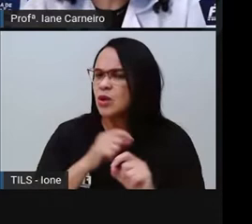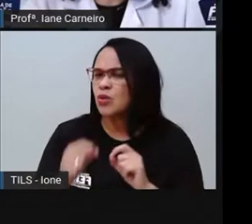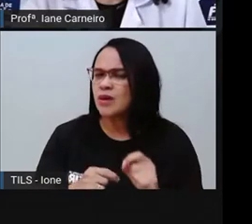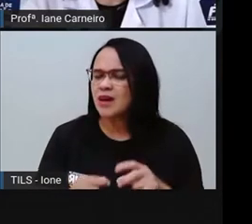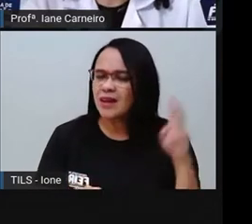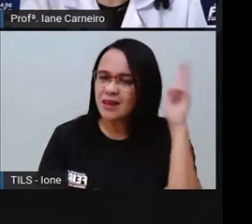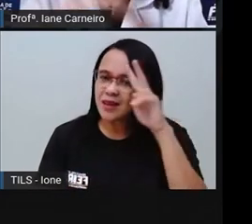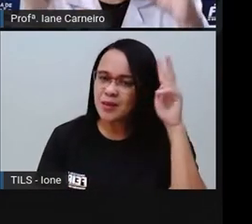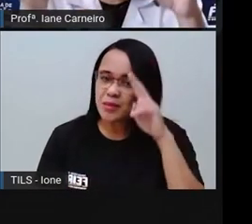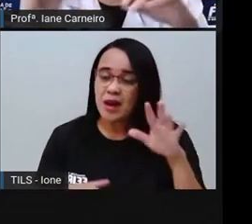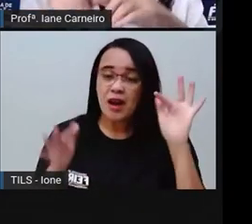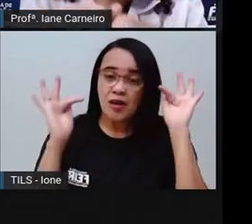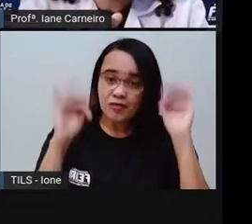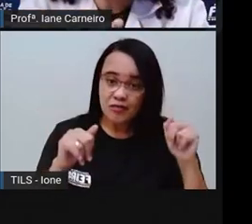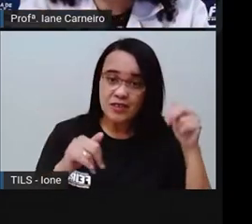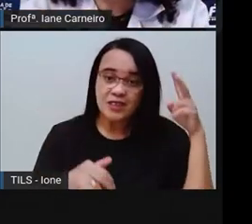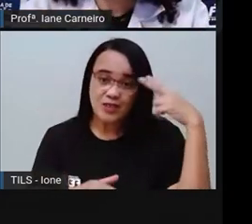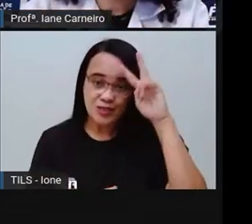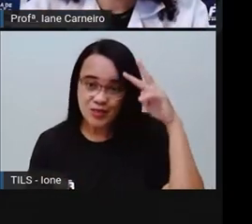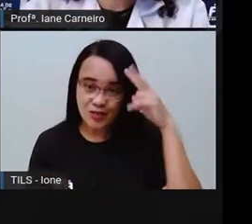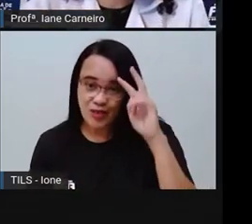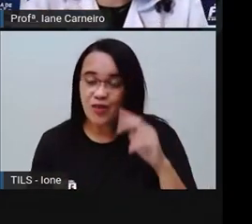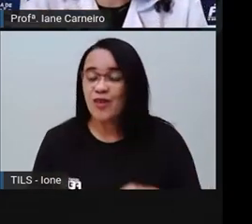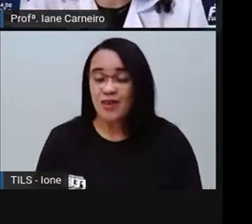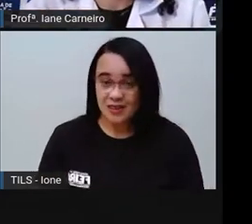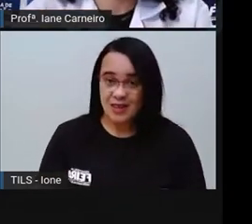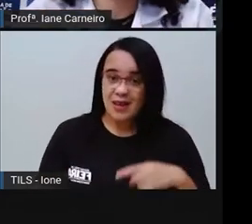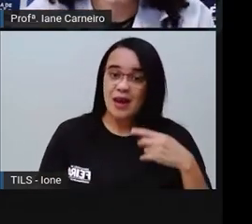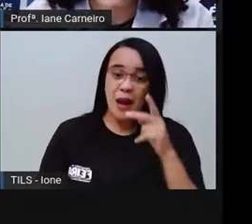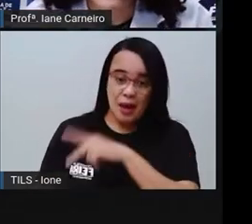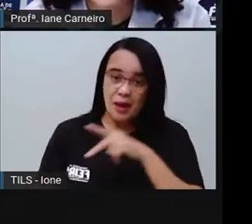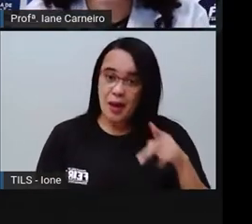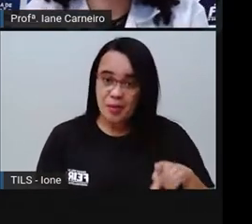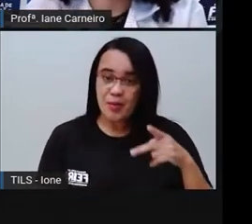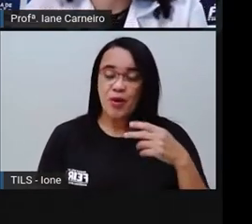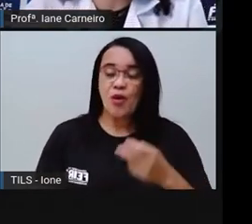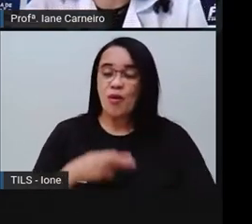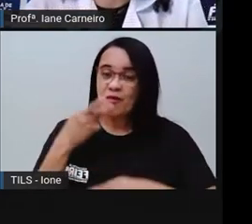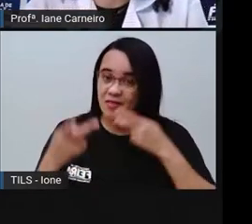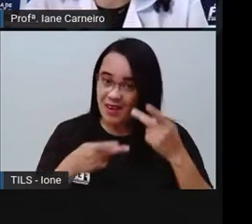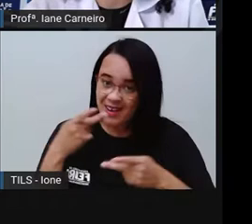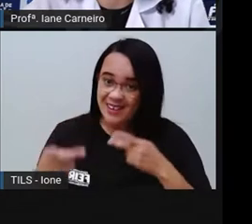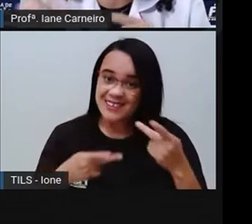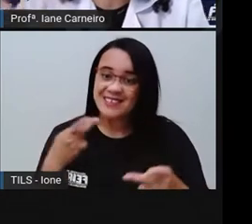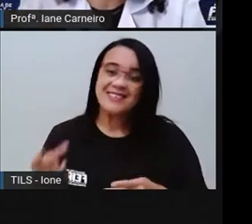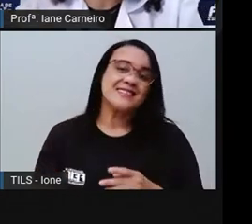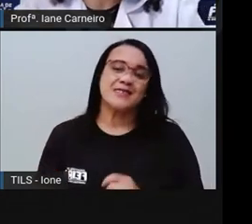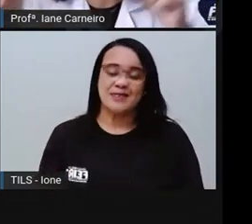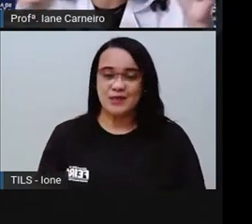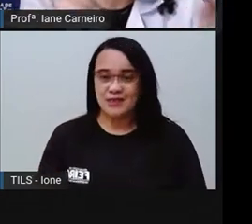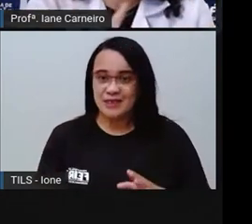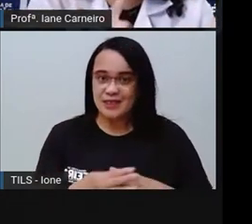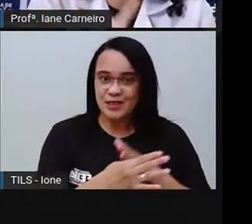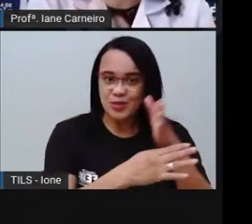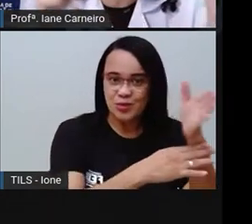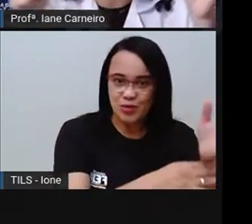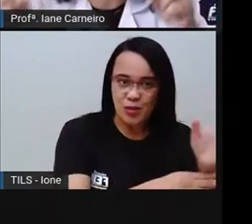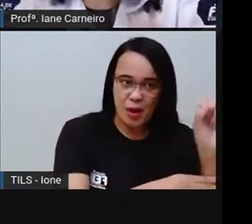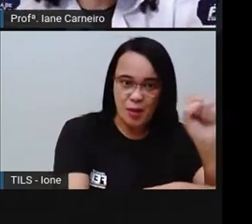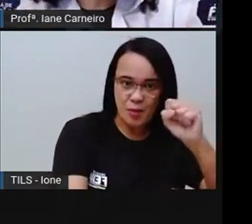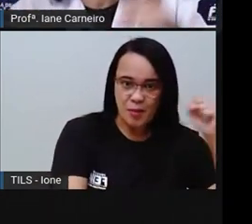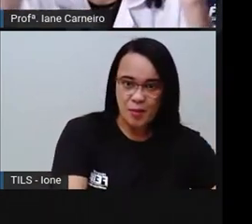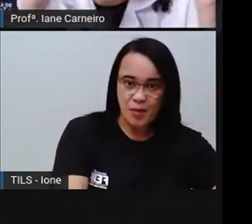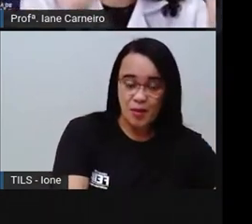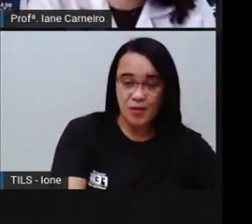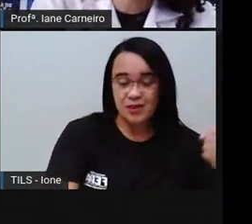que lembra aquela que a pro sempre quando termina uma história uma história de leis que é para fala entrou por uma porta e saiu por